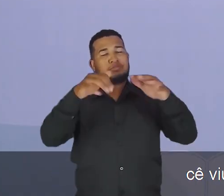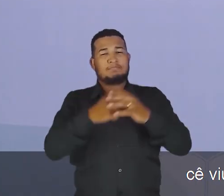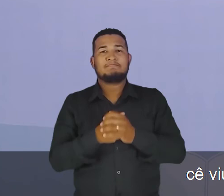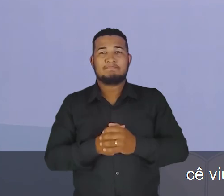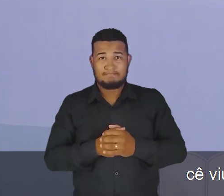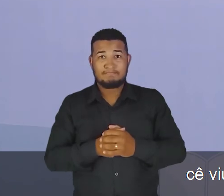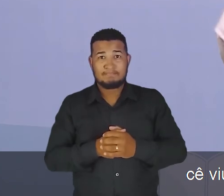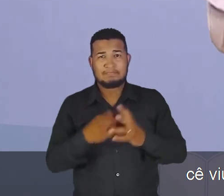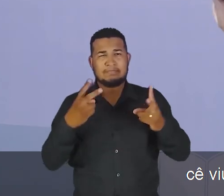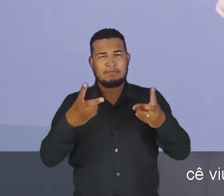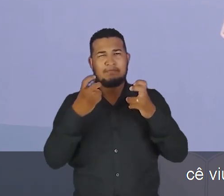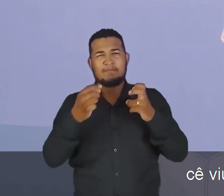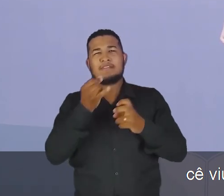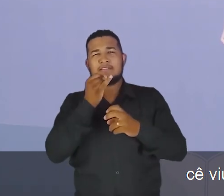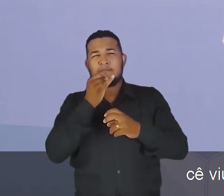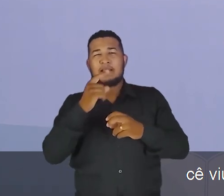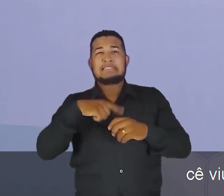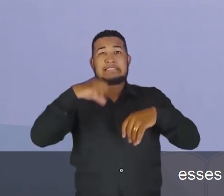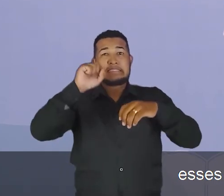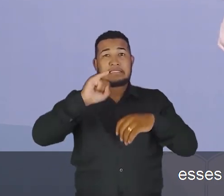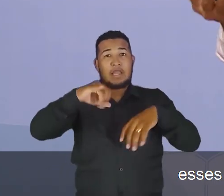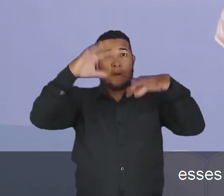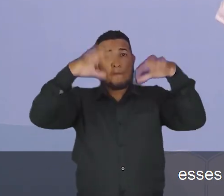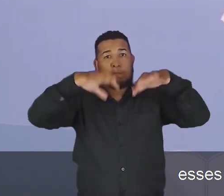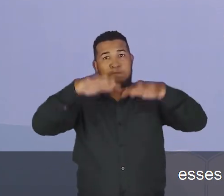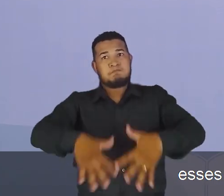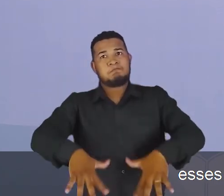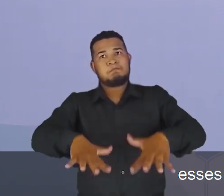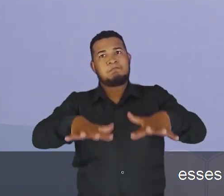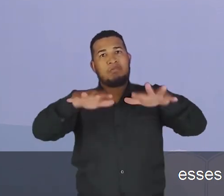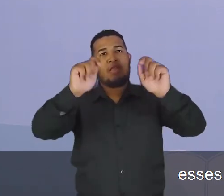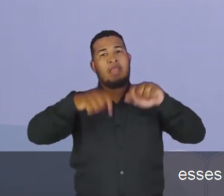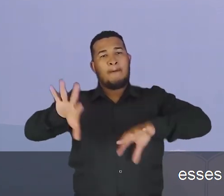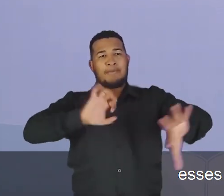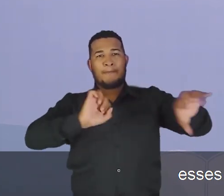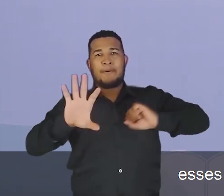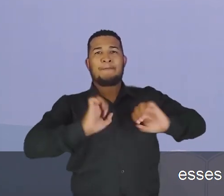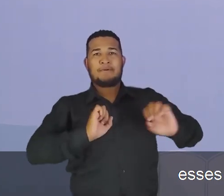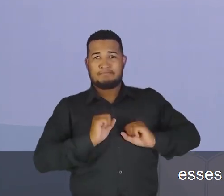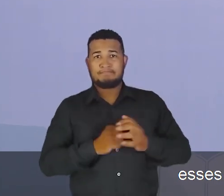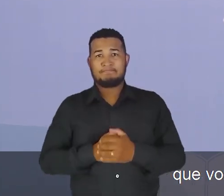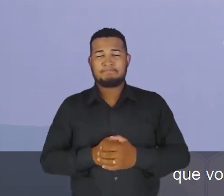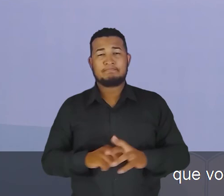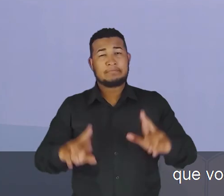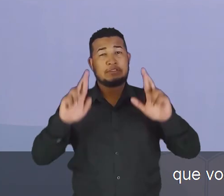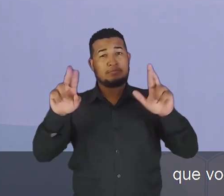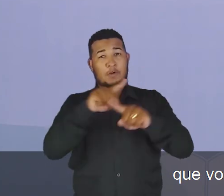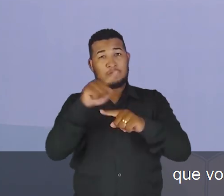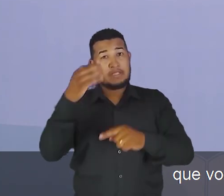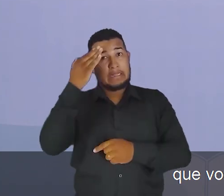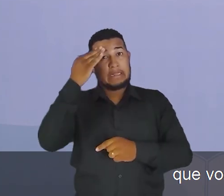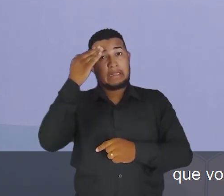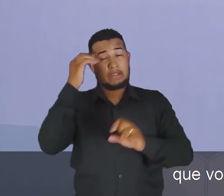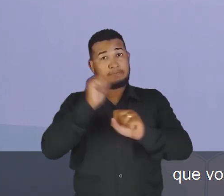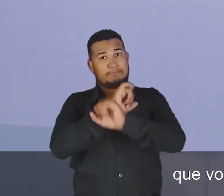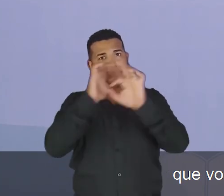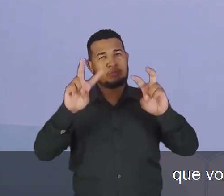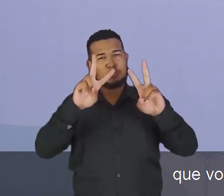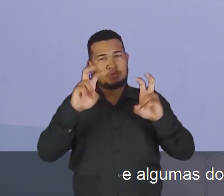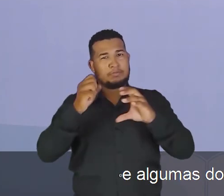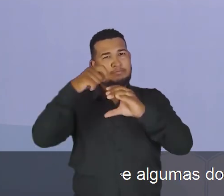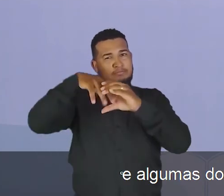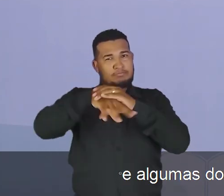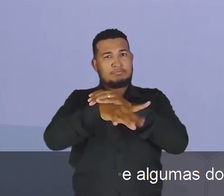as enchentes fazem você entrar em contato com esses parasitas que podem prejudicar seu organismo. Espero que você tenha entendido um pouquinho sobre